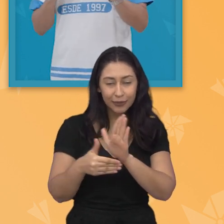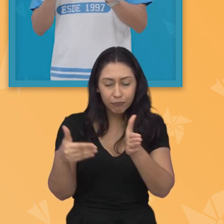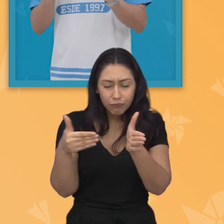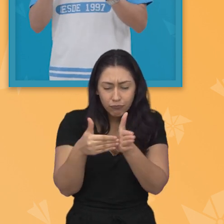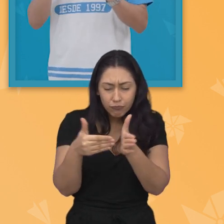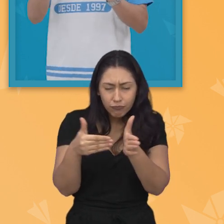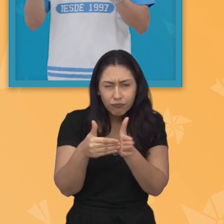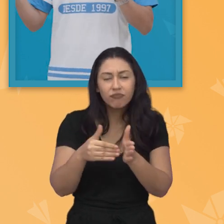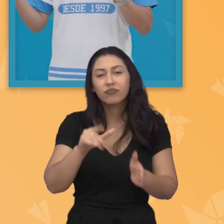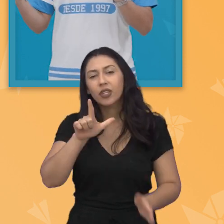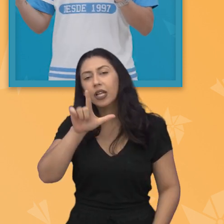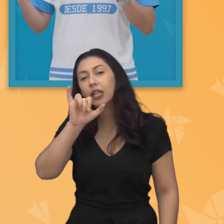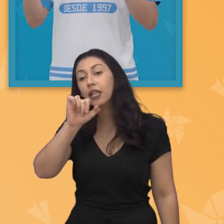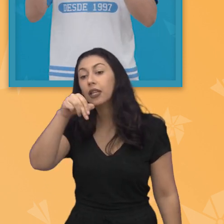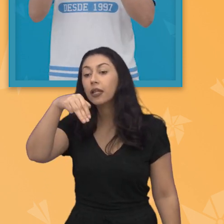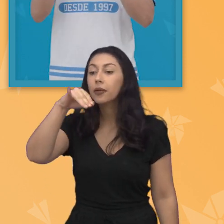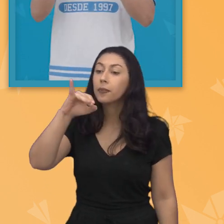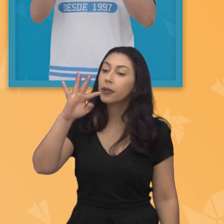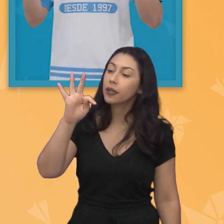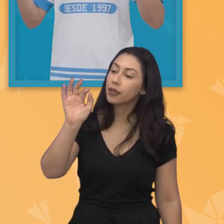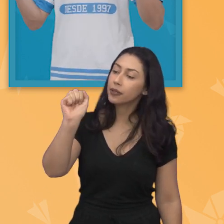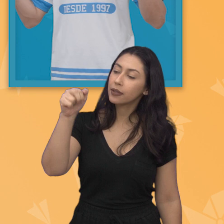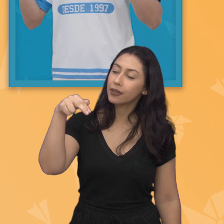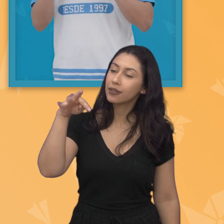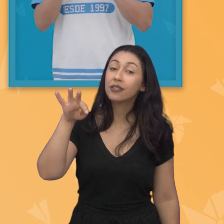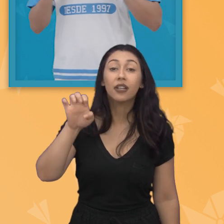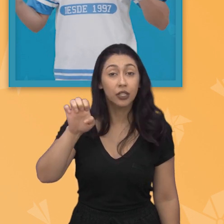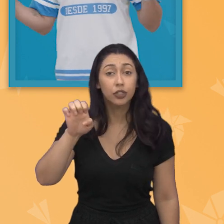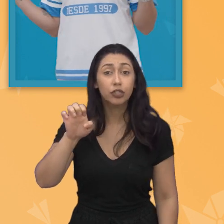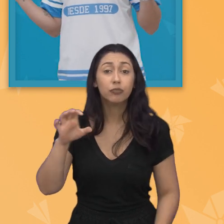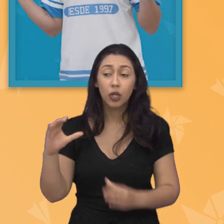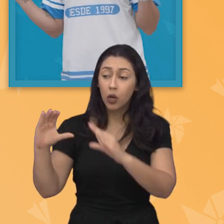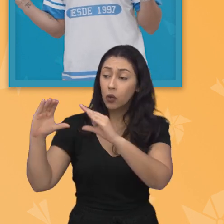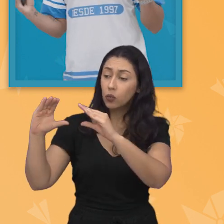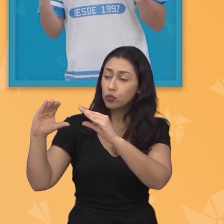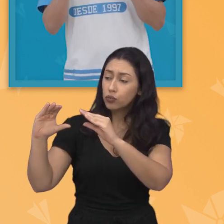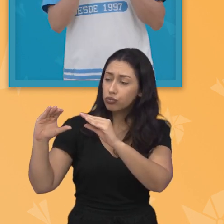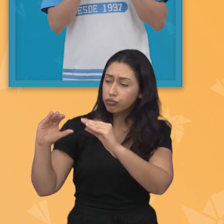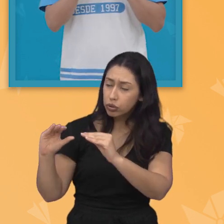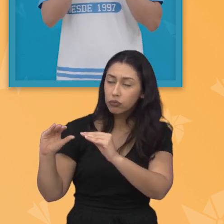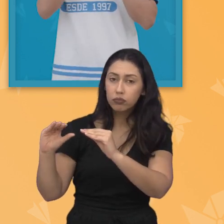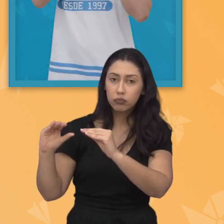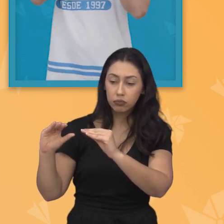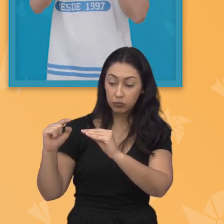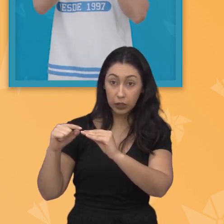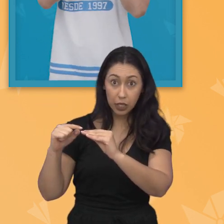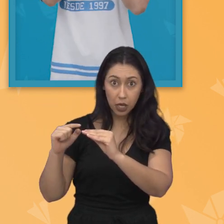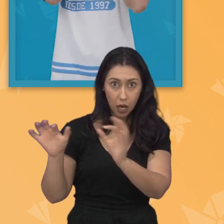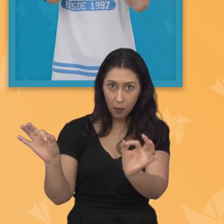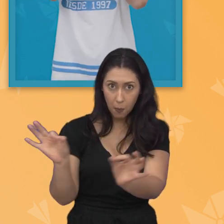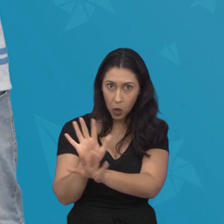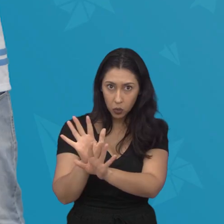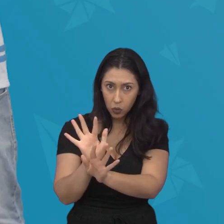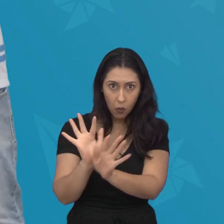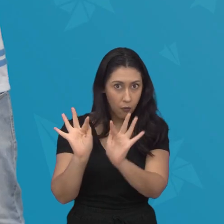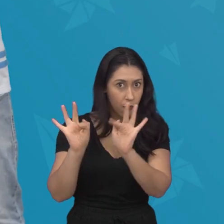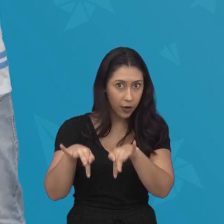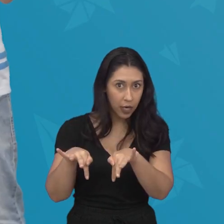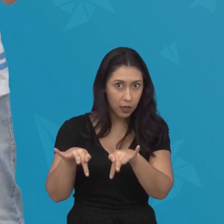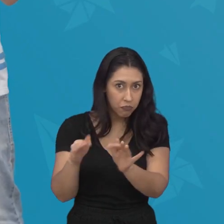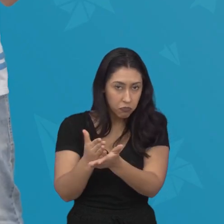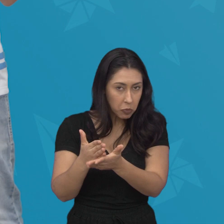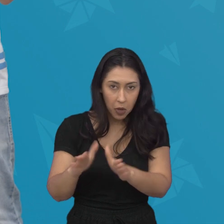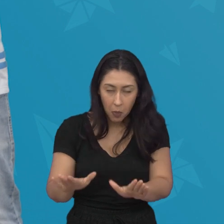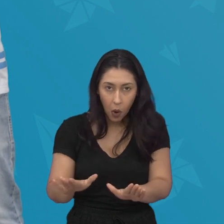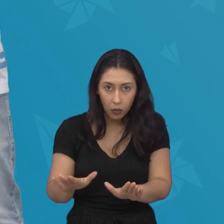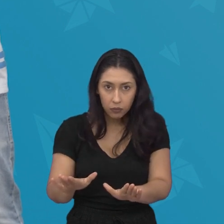reagente limitante nada mais é, como o nome dele próprio diz, é o limite que vai ter ali para ocorrer a reação. Ou seja, na hora que esse reagente limitante